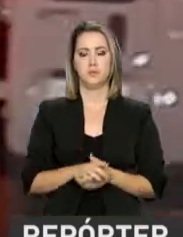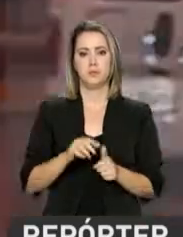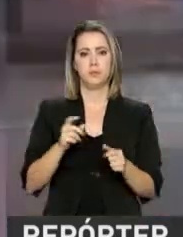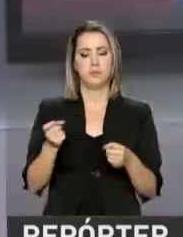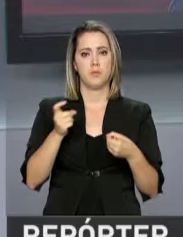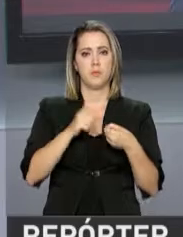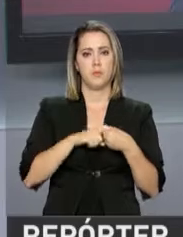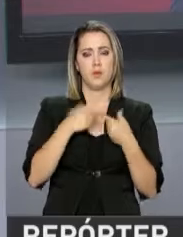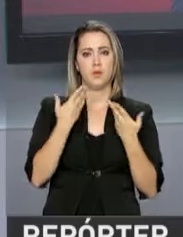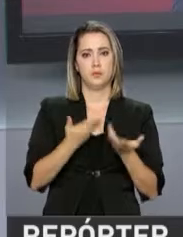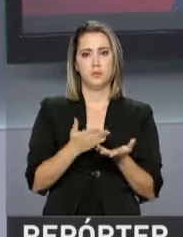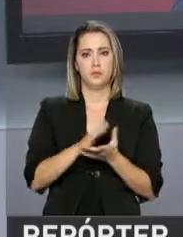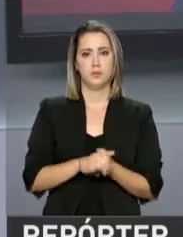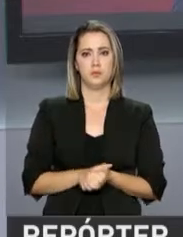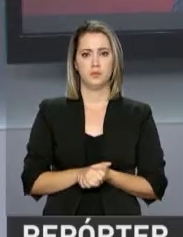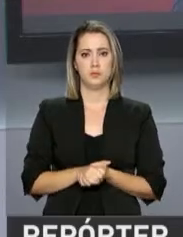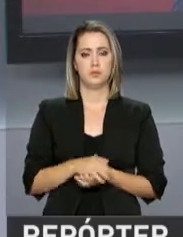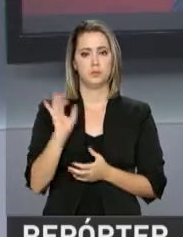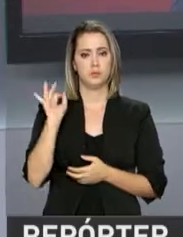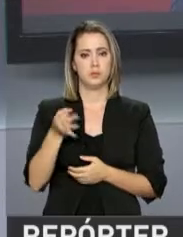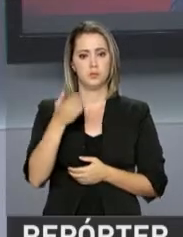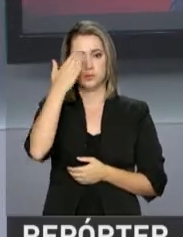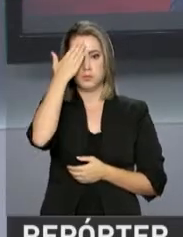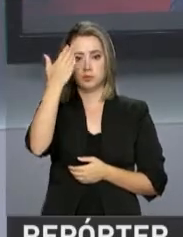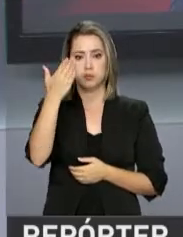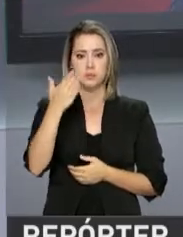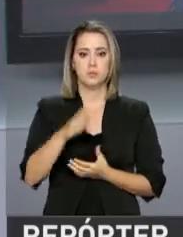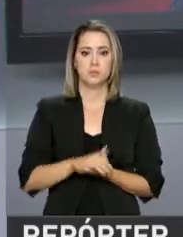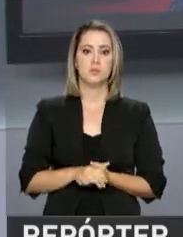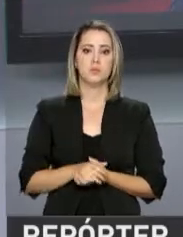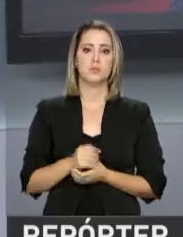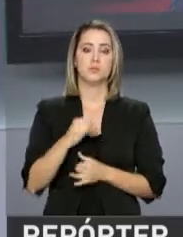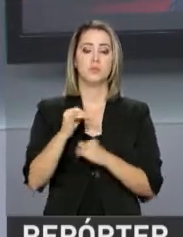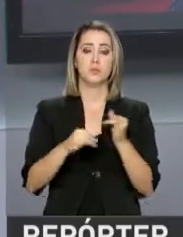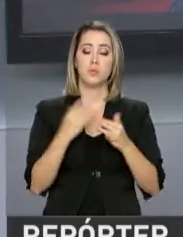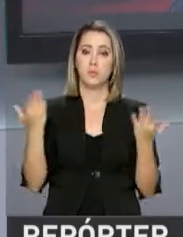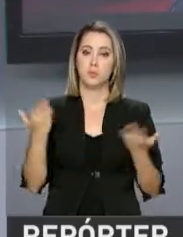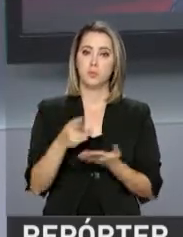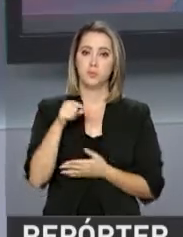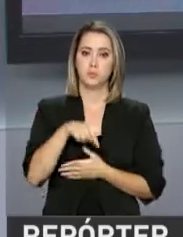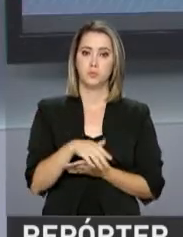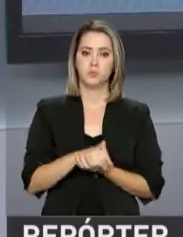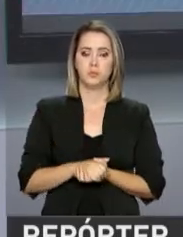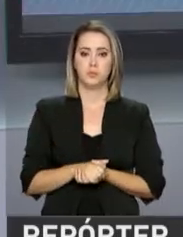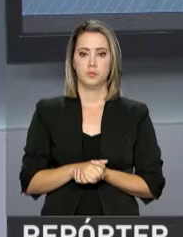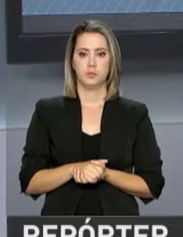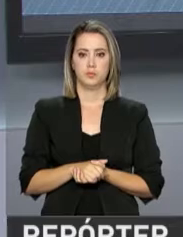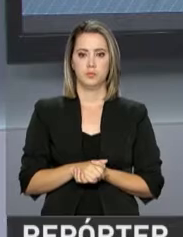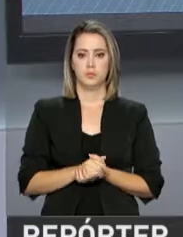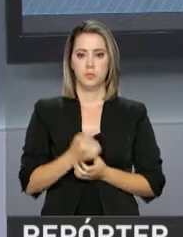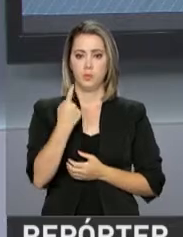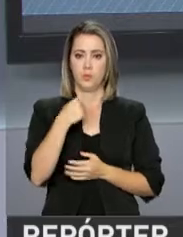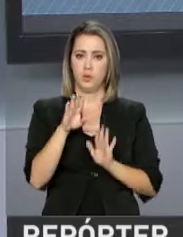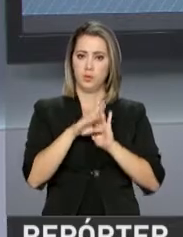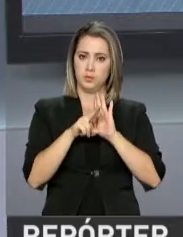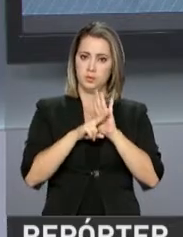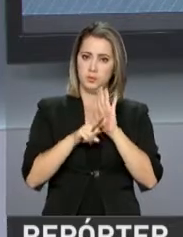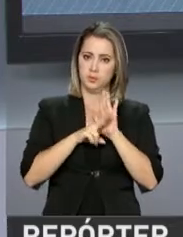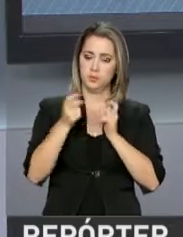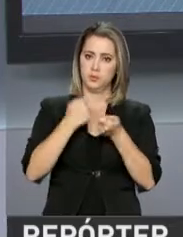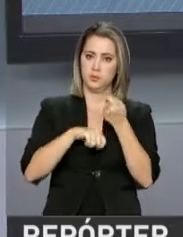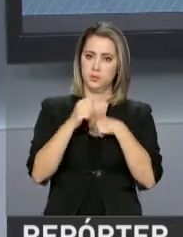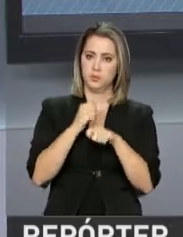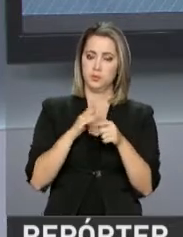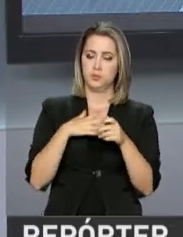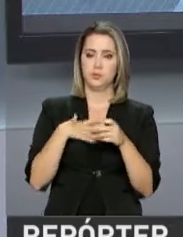com você no estúdio, Roberto. Tá certo, Paulo. Obrigado pelas informações ao vivo aqui pra gente. E uma das medidas econômicas adotadas